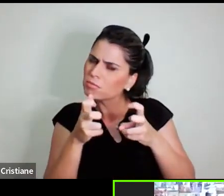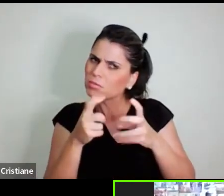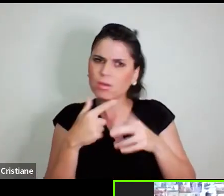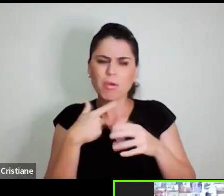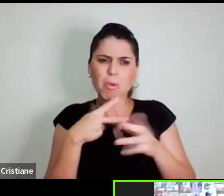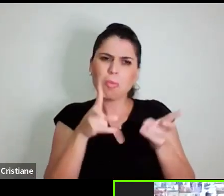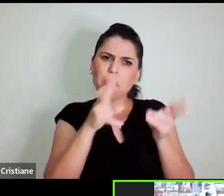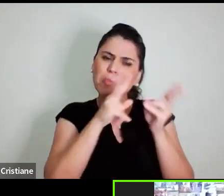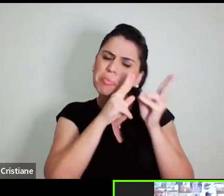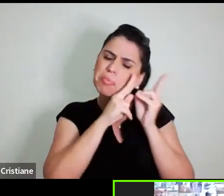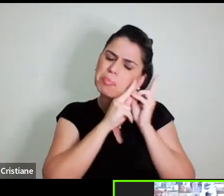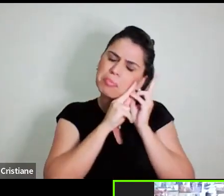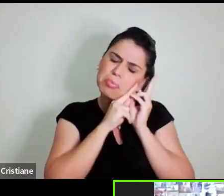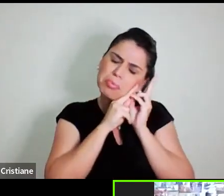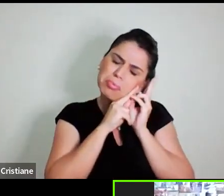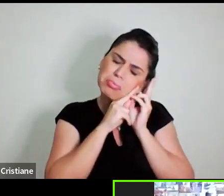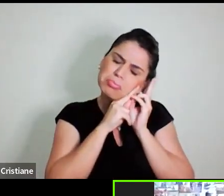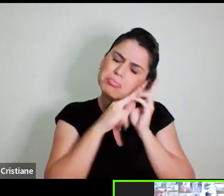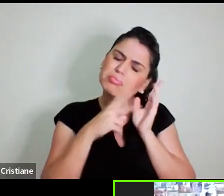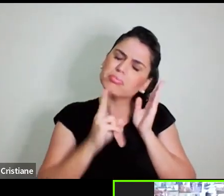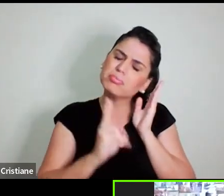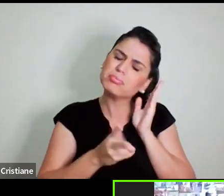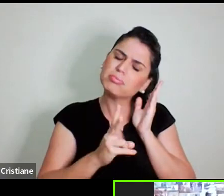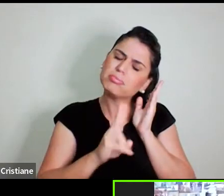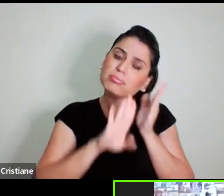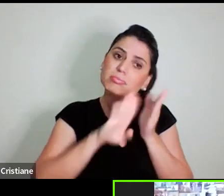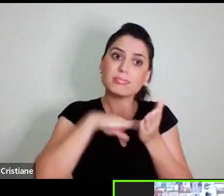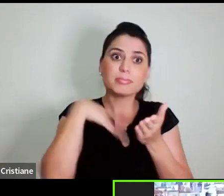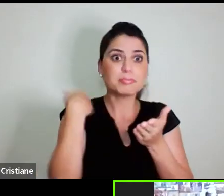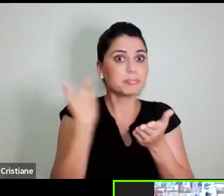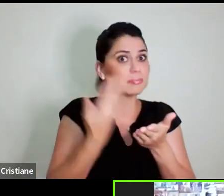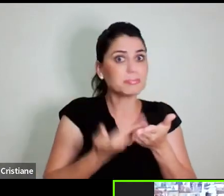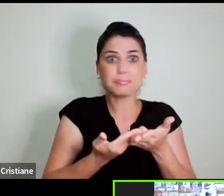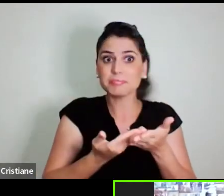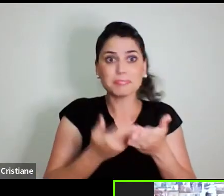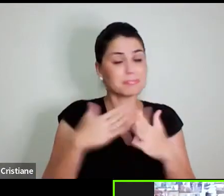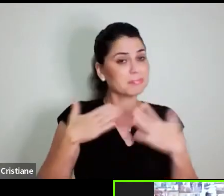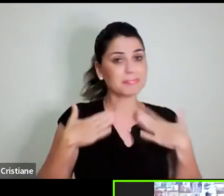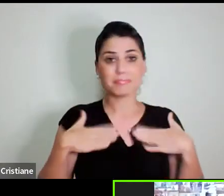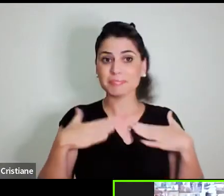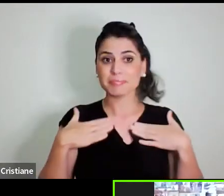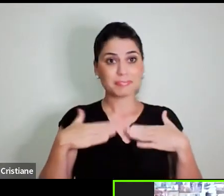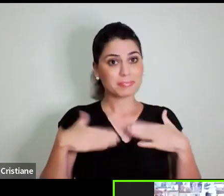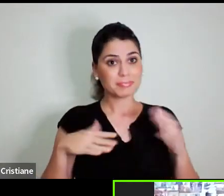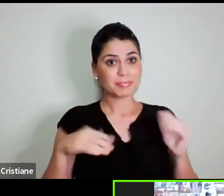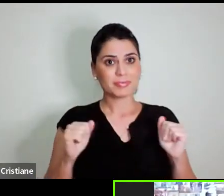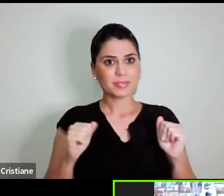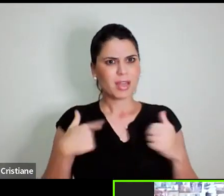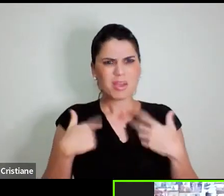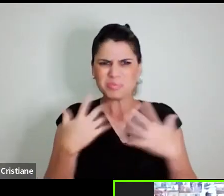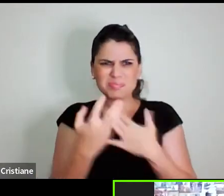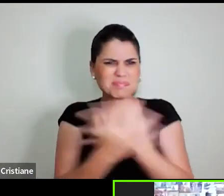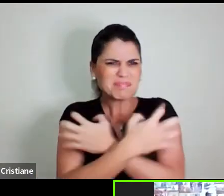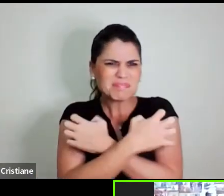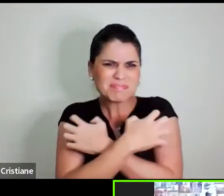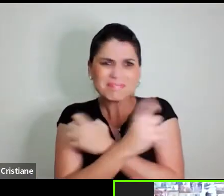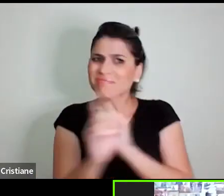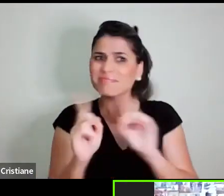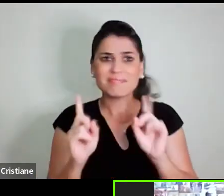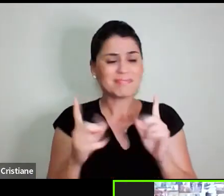interrompido por estar passando mal ou sentindo a minha pele irritada só por estar deitada, só por estar dormindo.